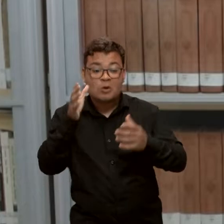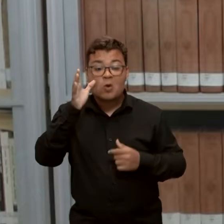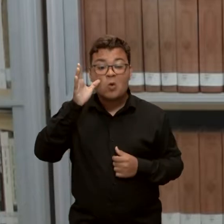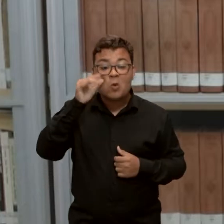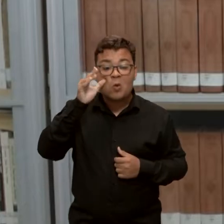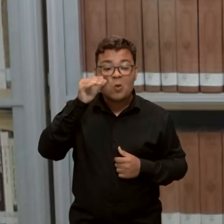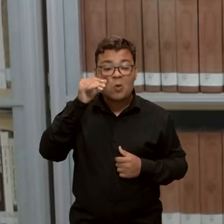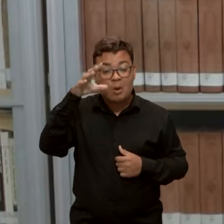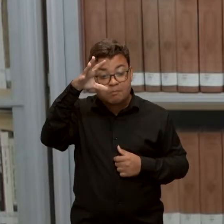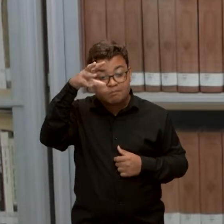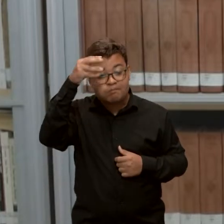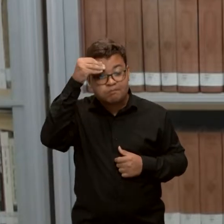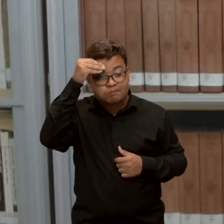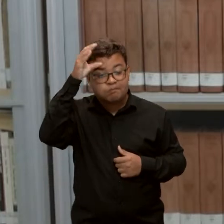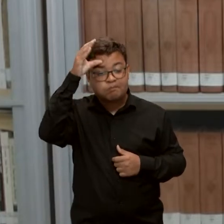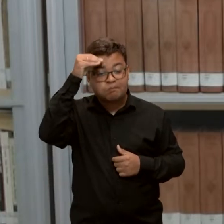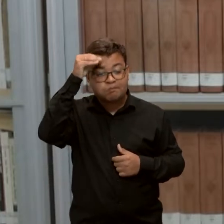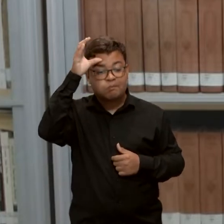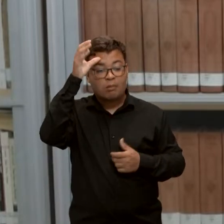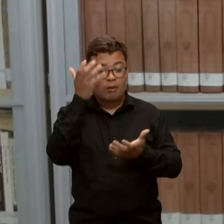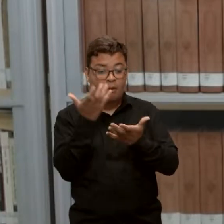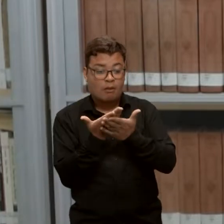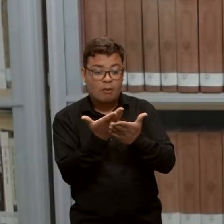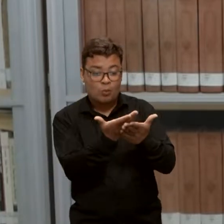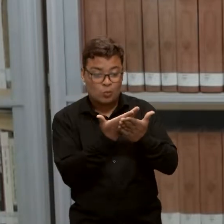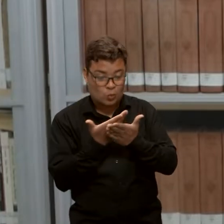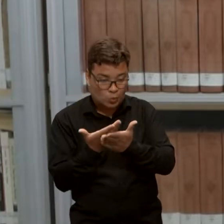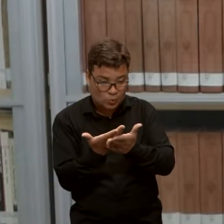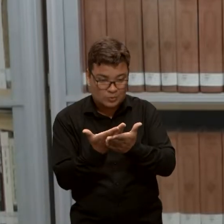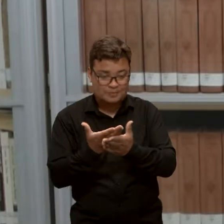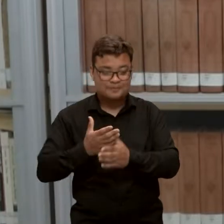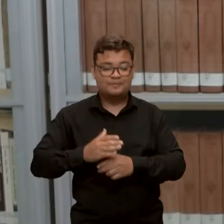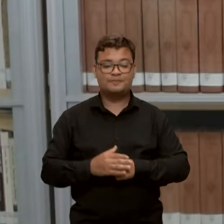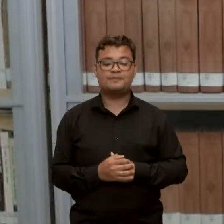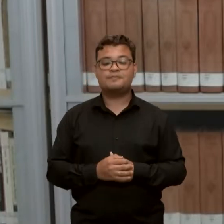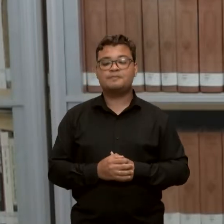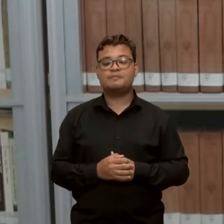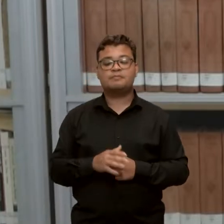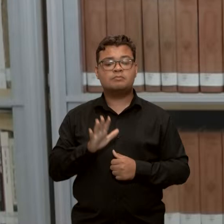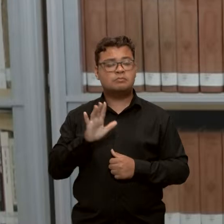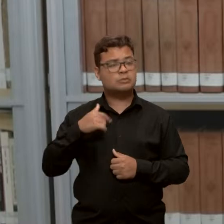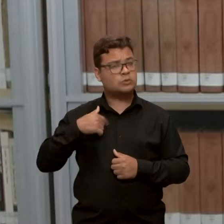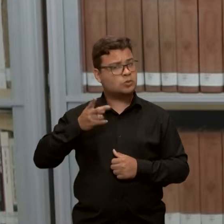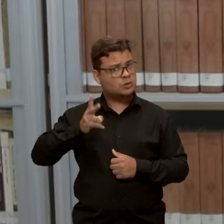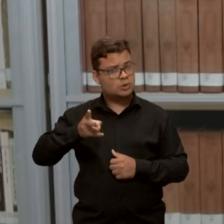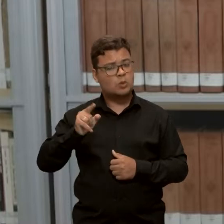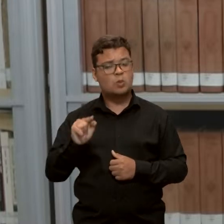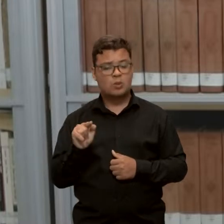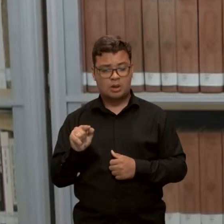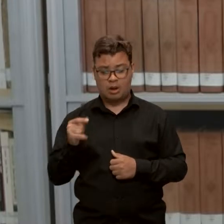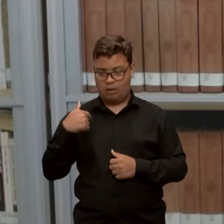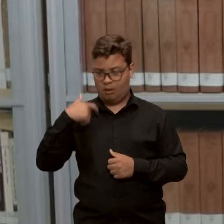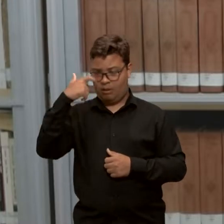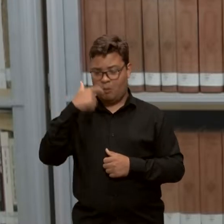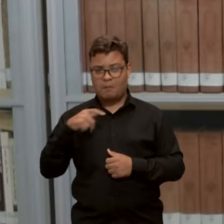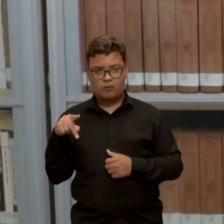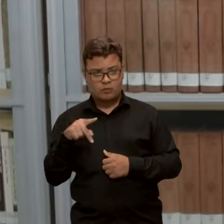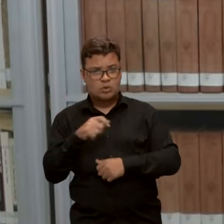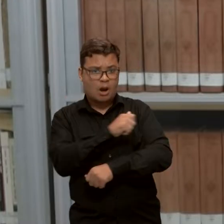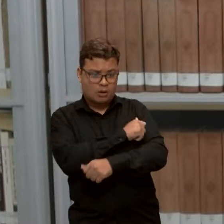do conhecimento, né? E eu sempre travei com meus alunos uma relação de amizade muito